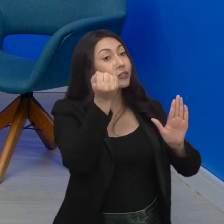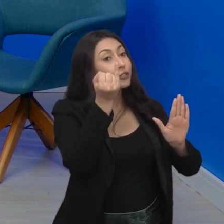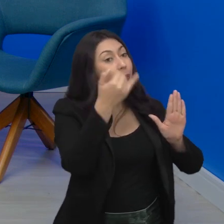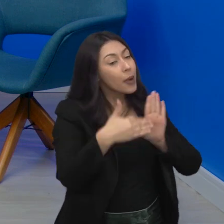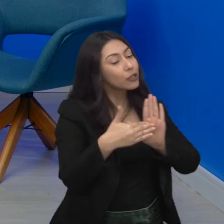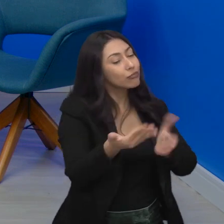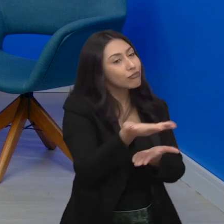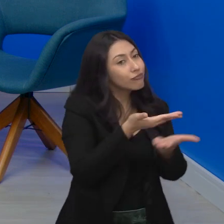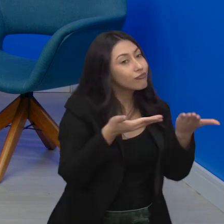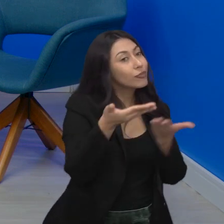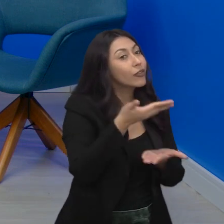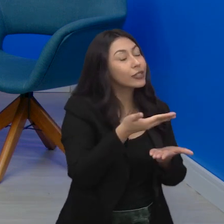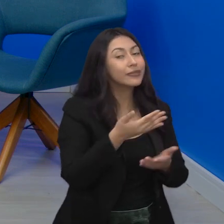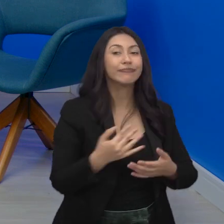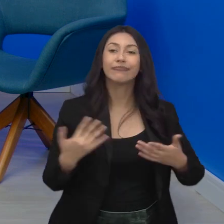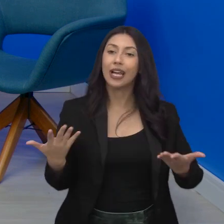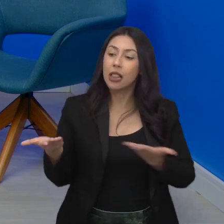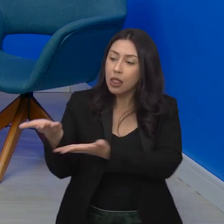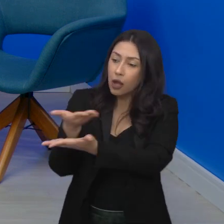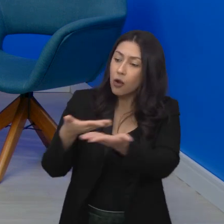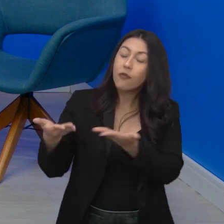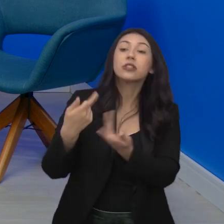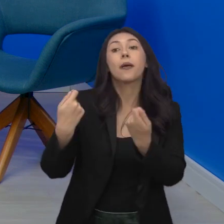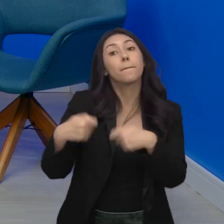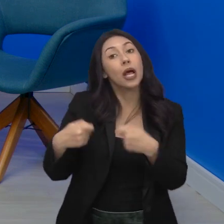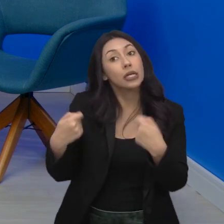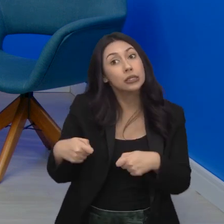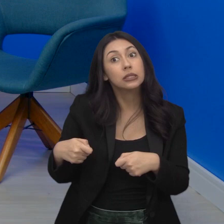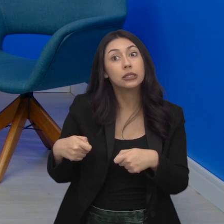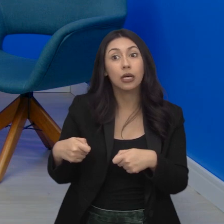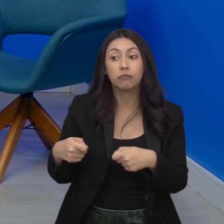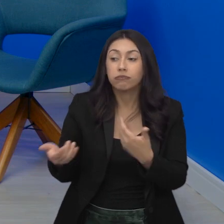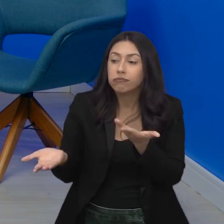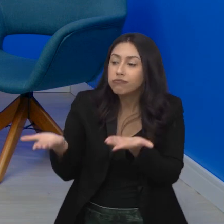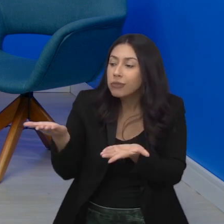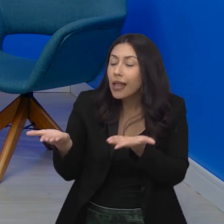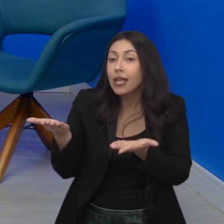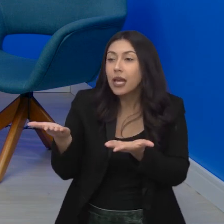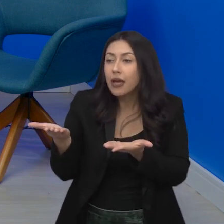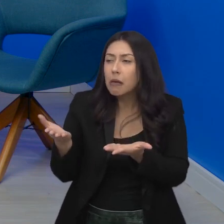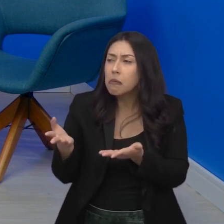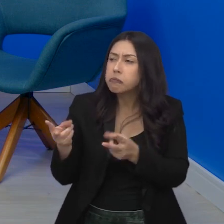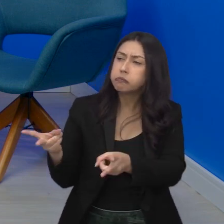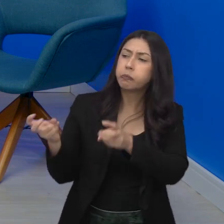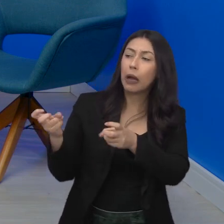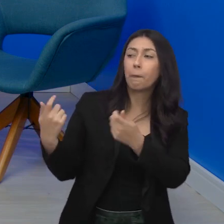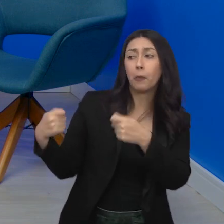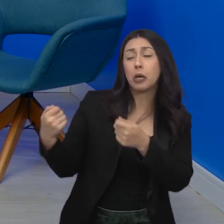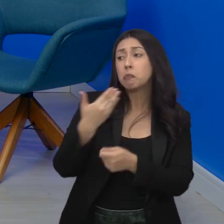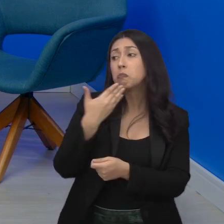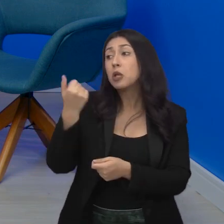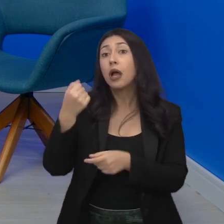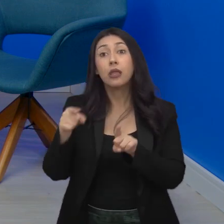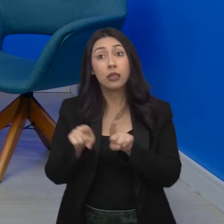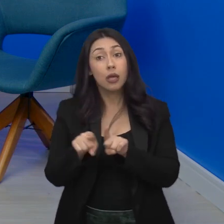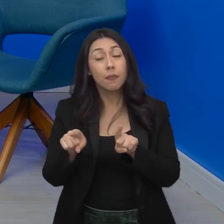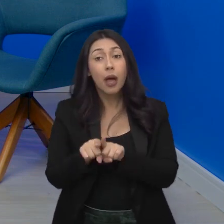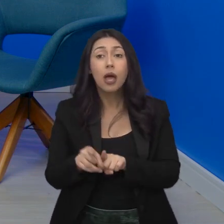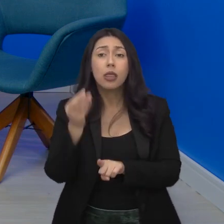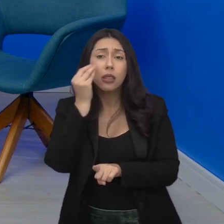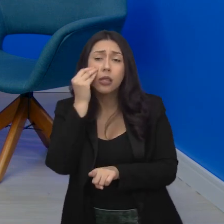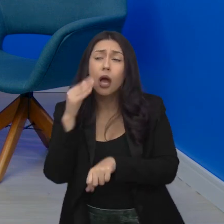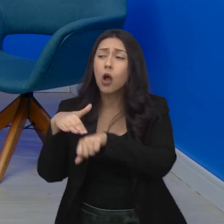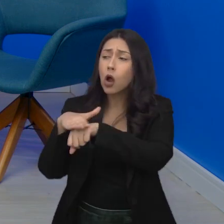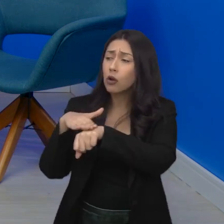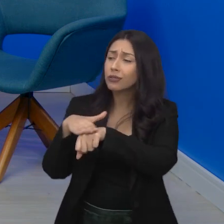importantes justamente para o convívio. E a convivência em grupo é isso, né? Equilíbrio, é você prestar atenção nas coisas que não estão acontecendo do jeito que deveriam e sempre